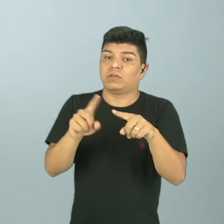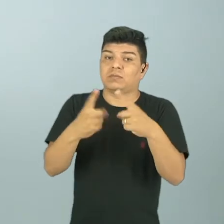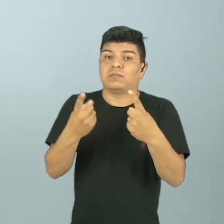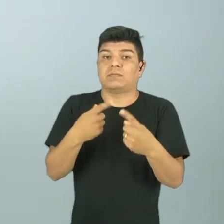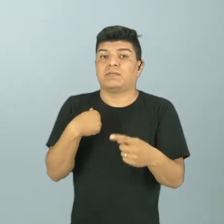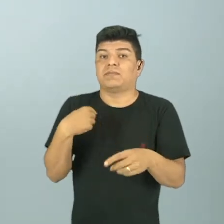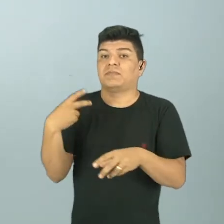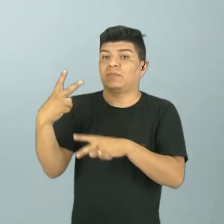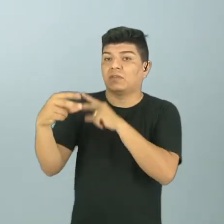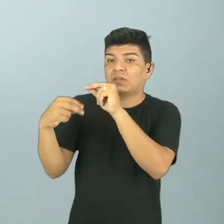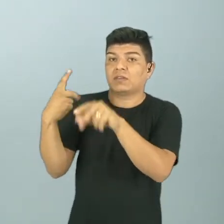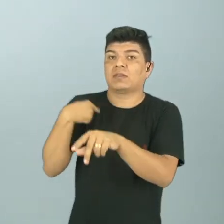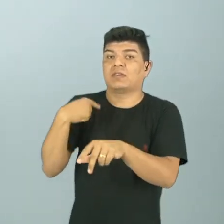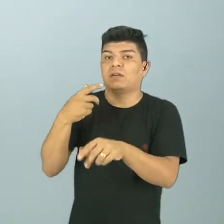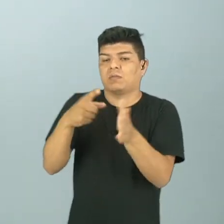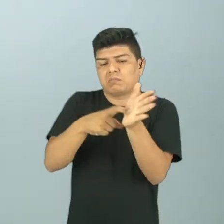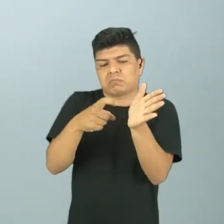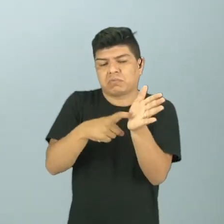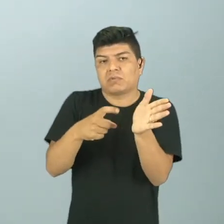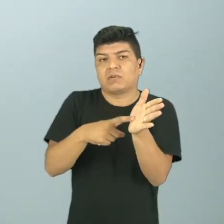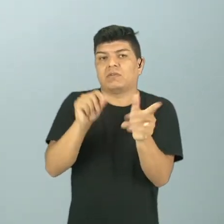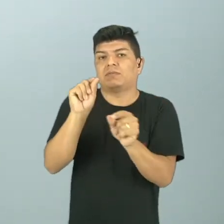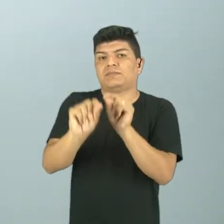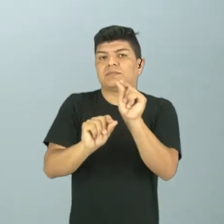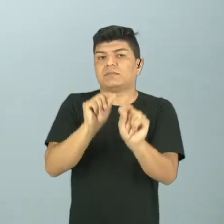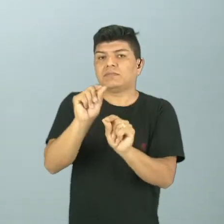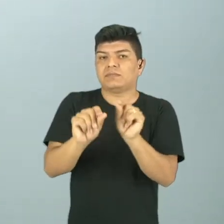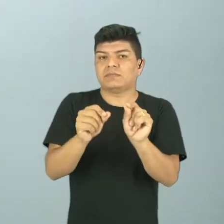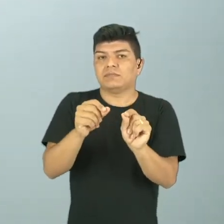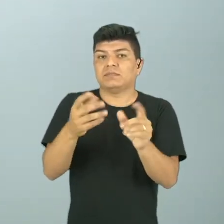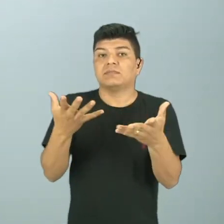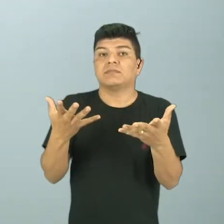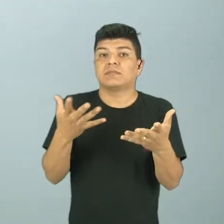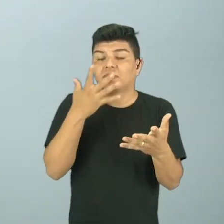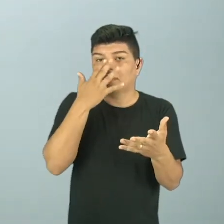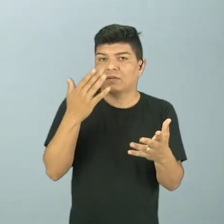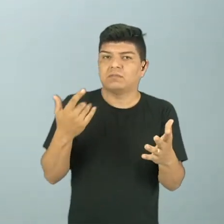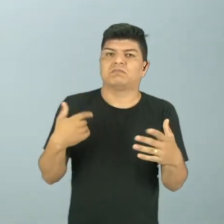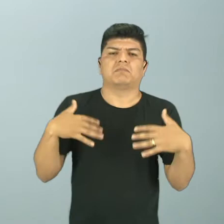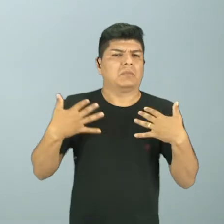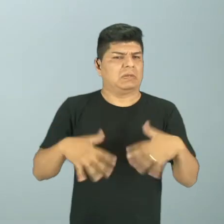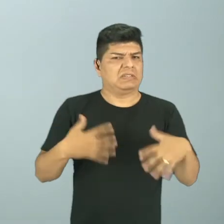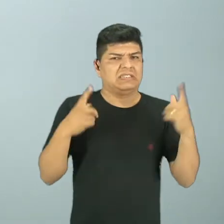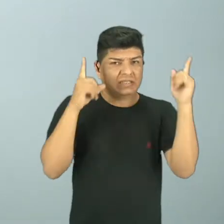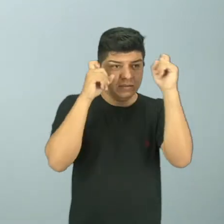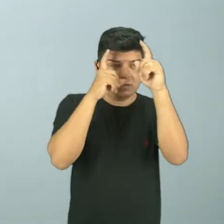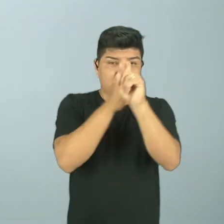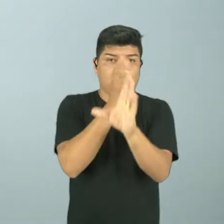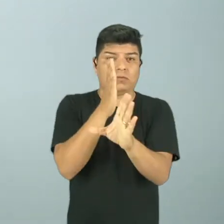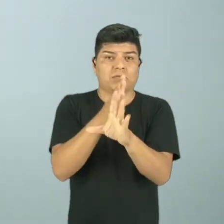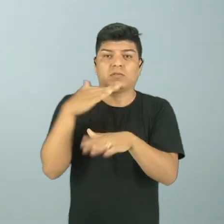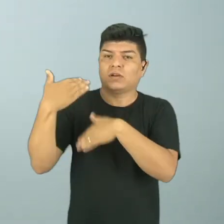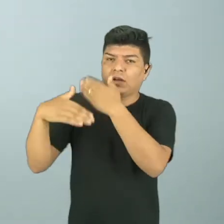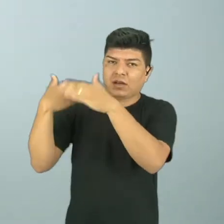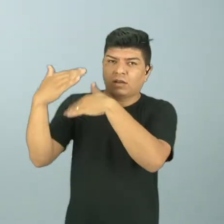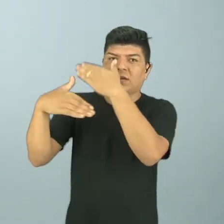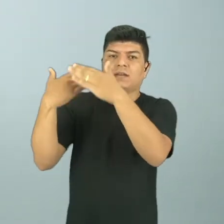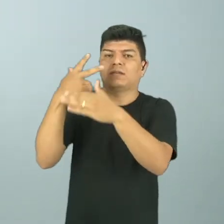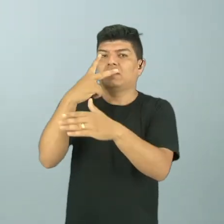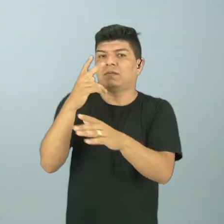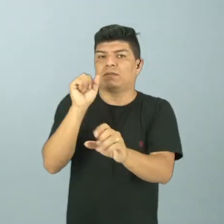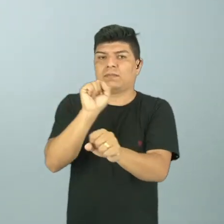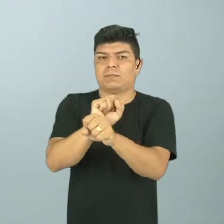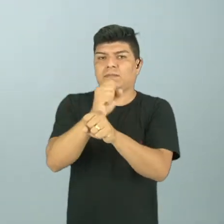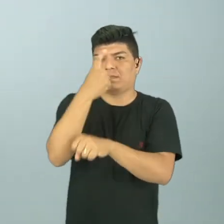esse discurso de branqueamento, ele acabou atingindo níveis muito altos por conta desse processo, né? Você para